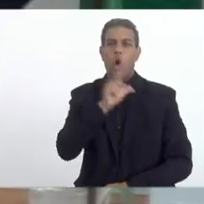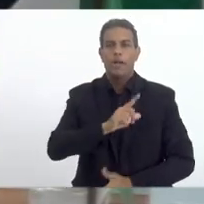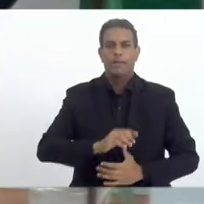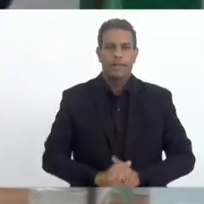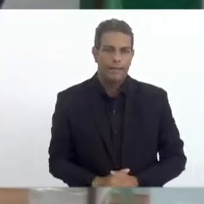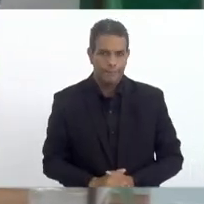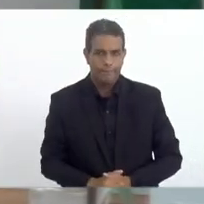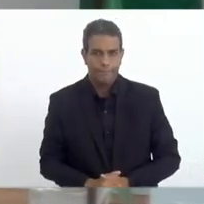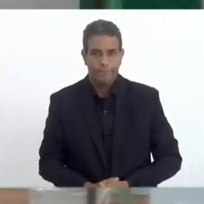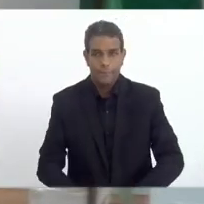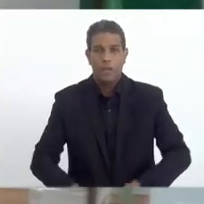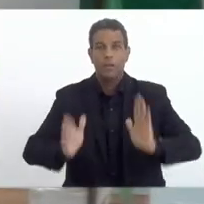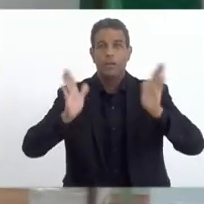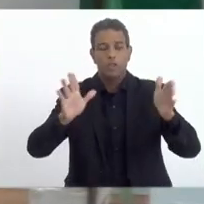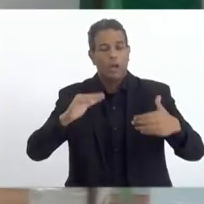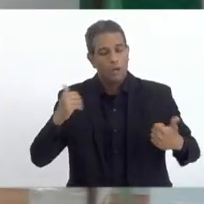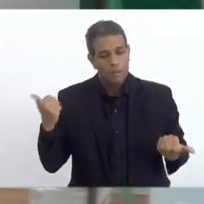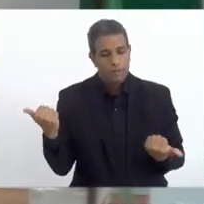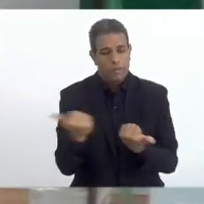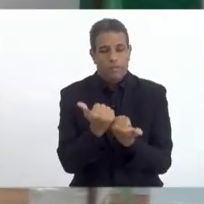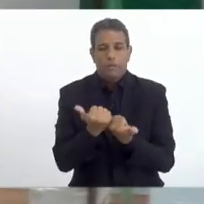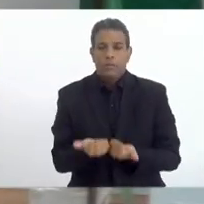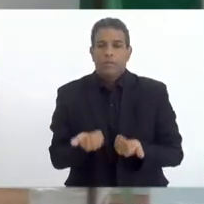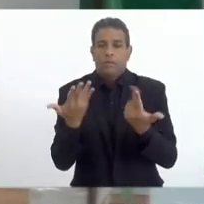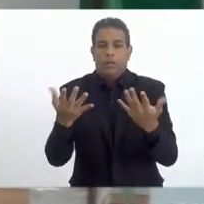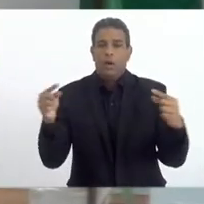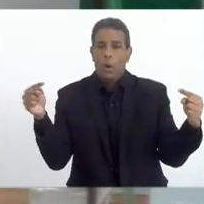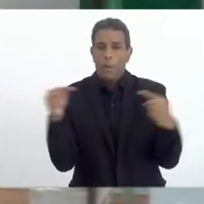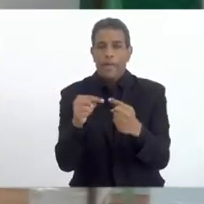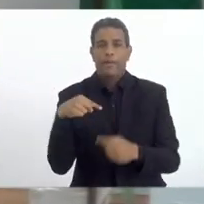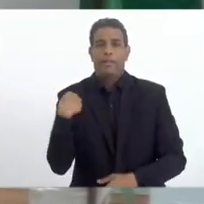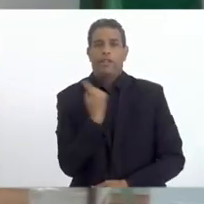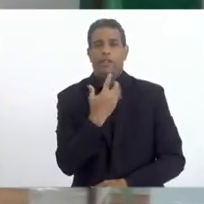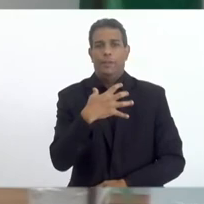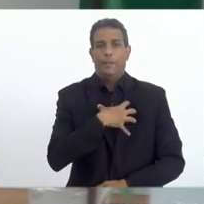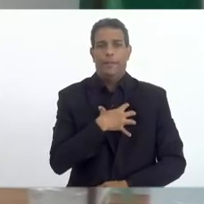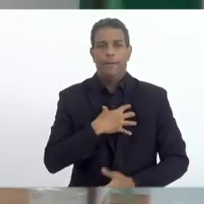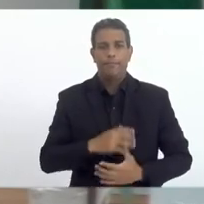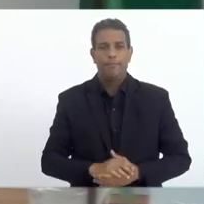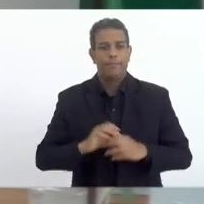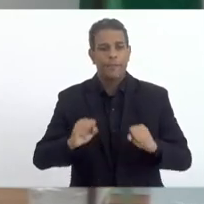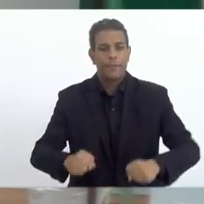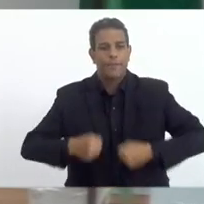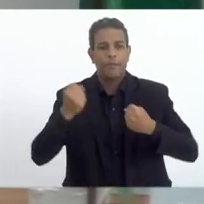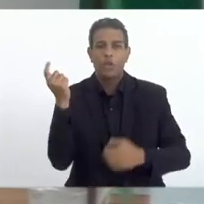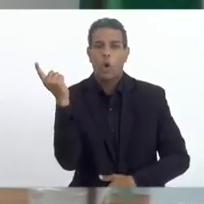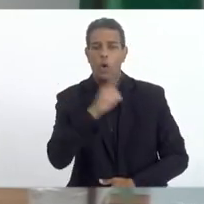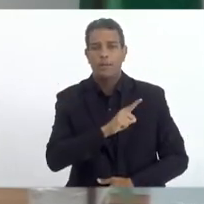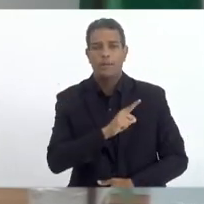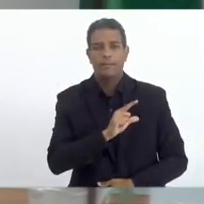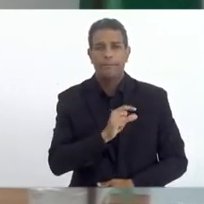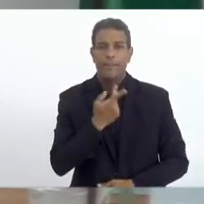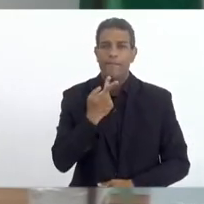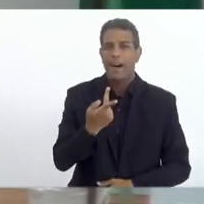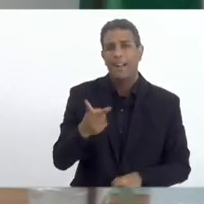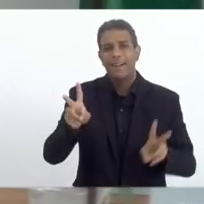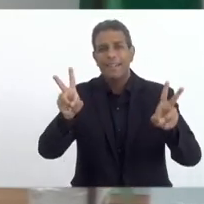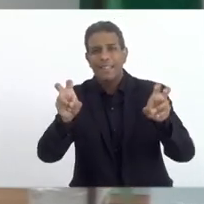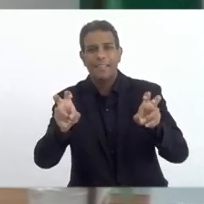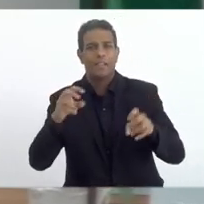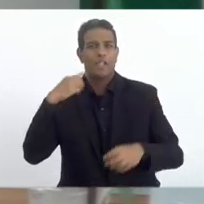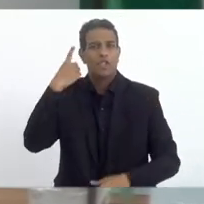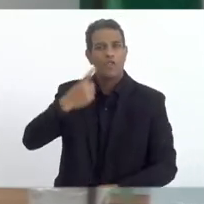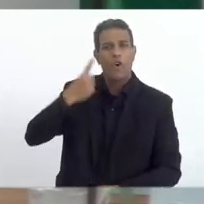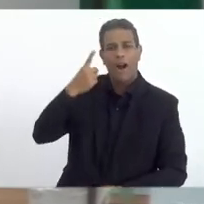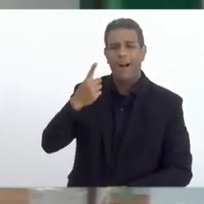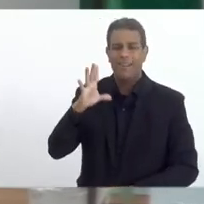isso dá garantia plena, né? Conforto a todos nós. Eu não estou fazendo aqui de advogado diabo,